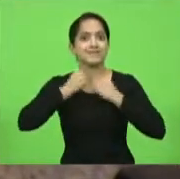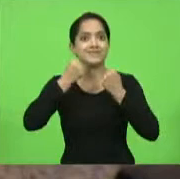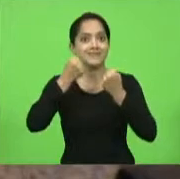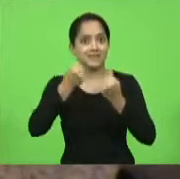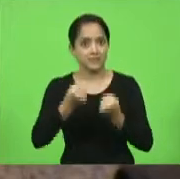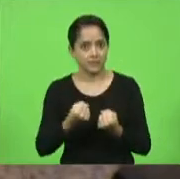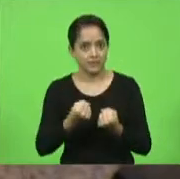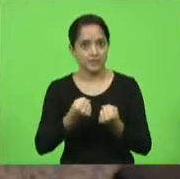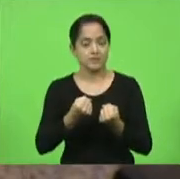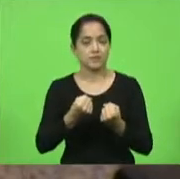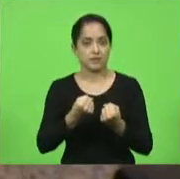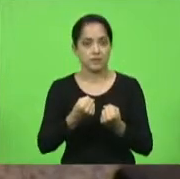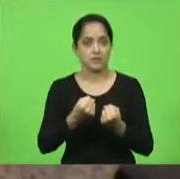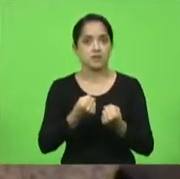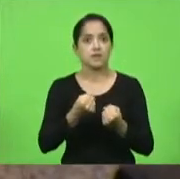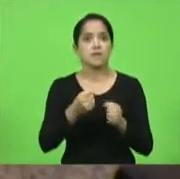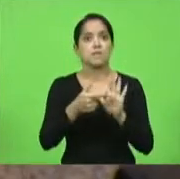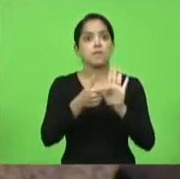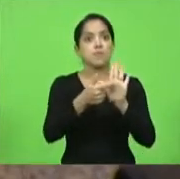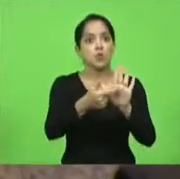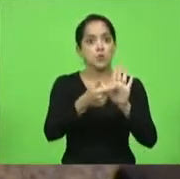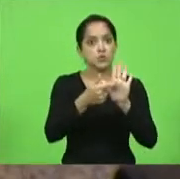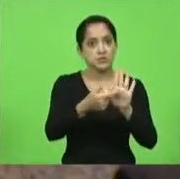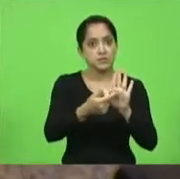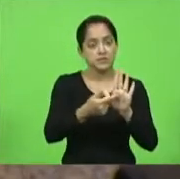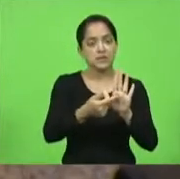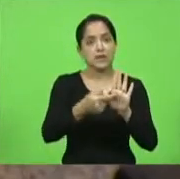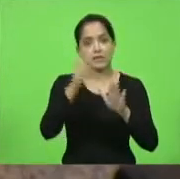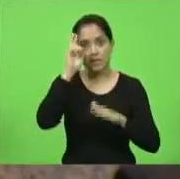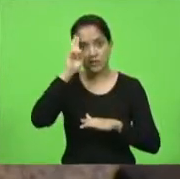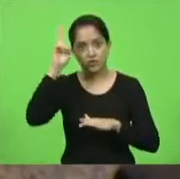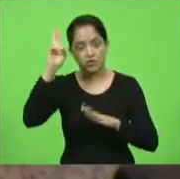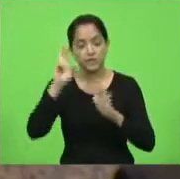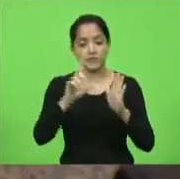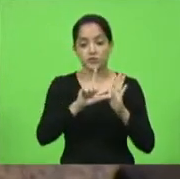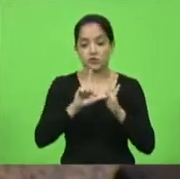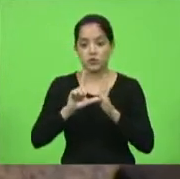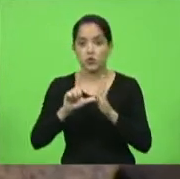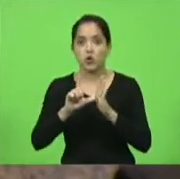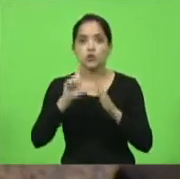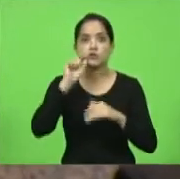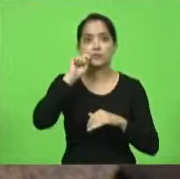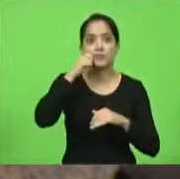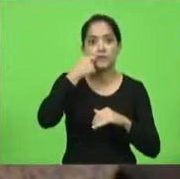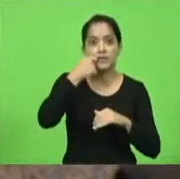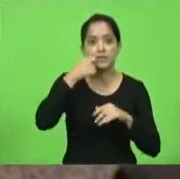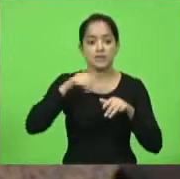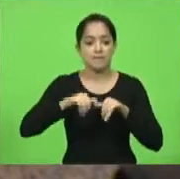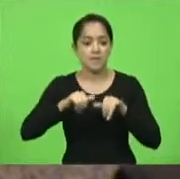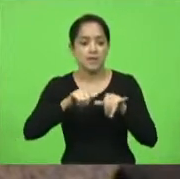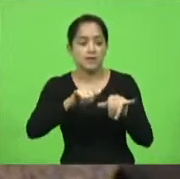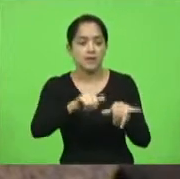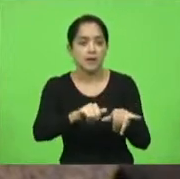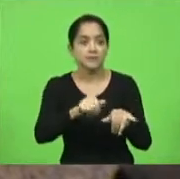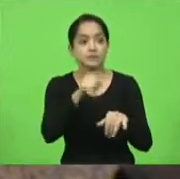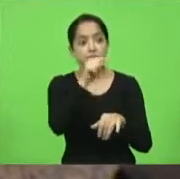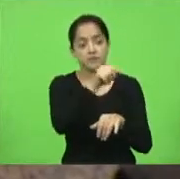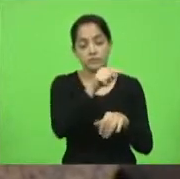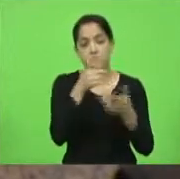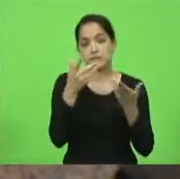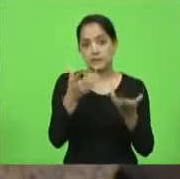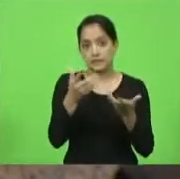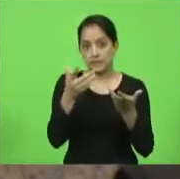seu eleitor que é dono de comércio, que é dono de uma padaria, de um mercado, que você também quer